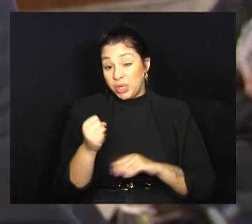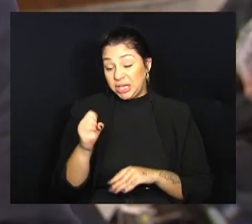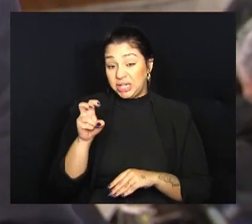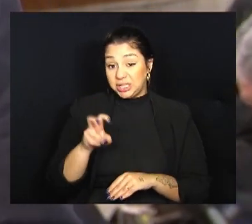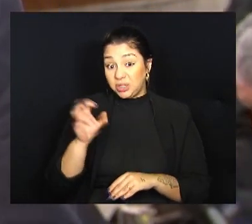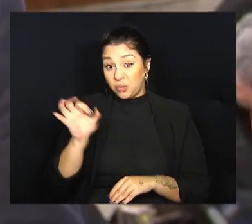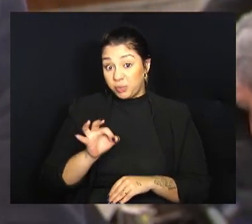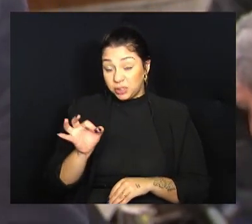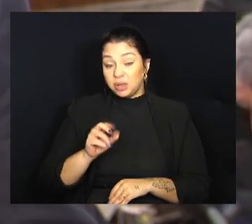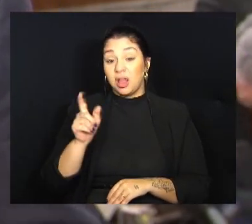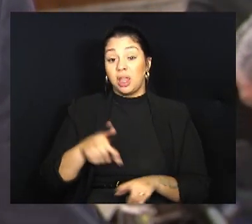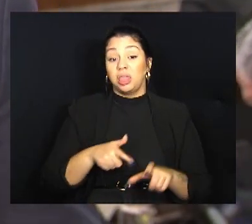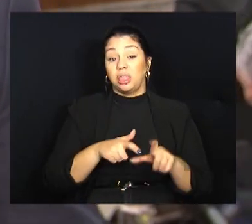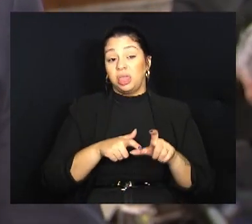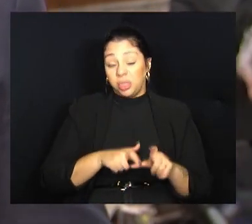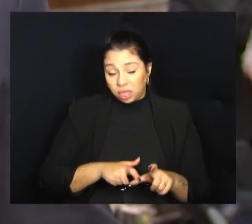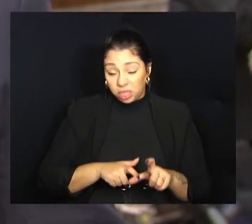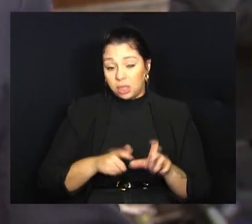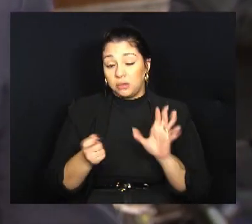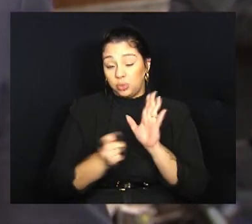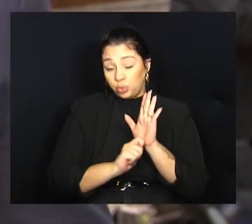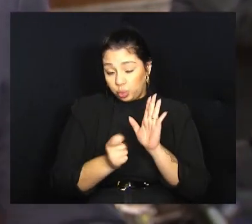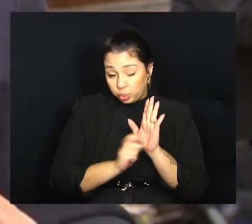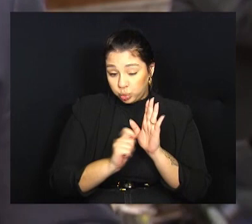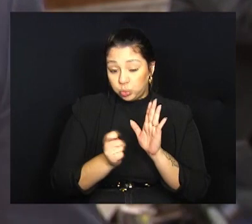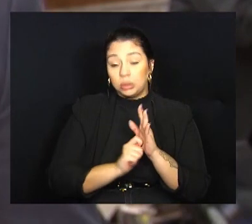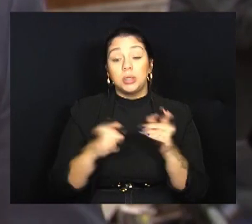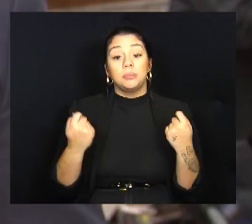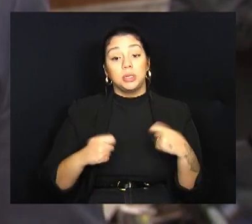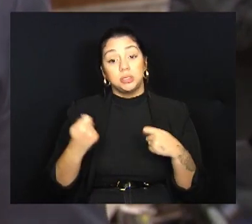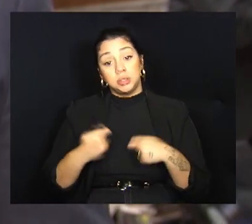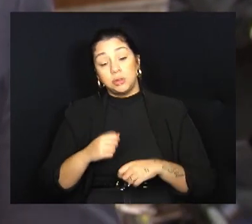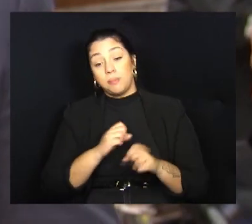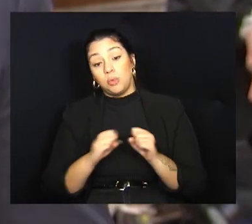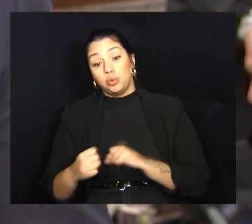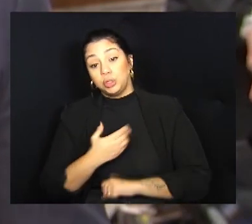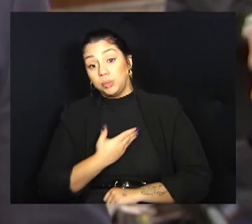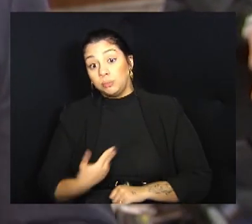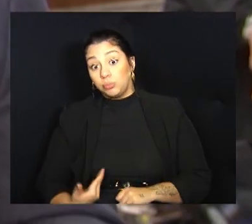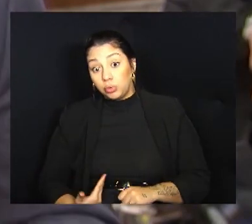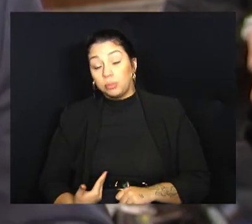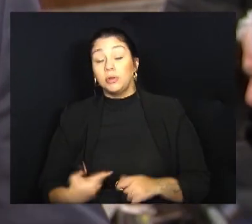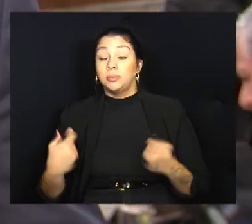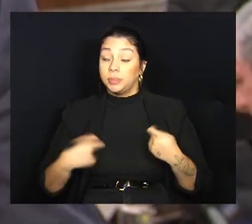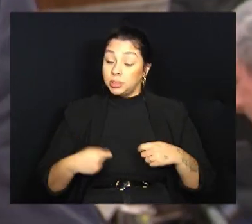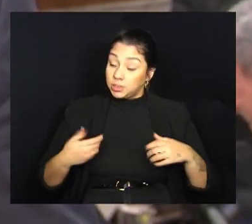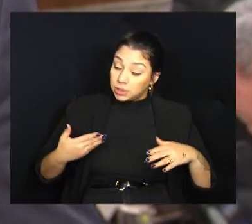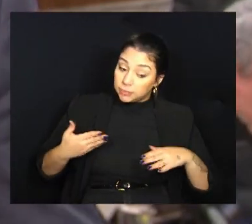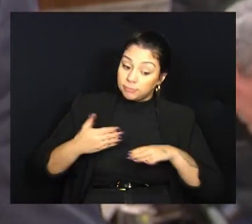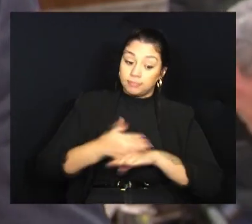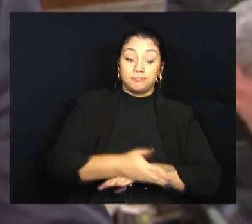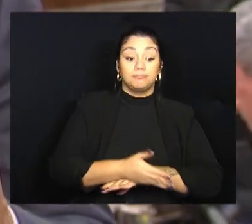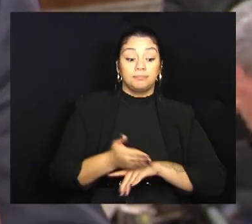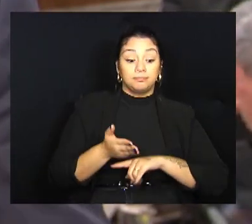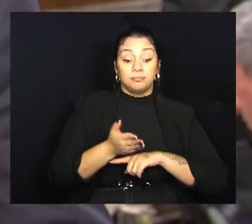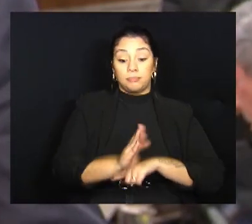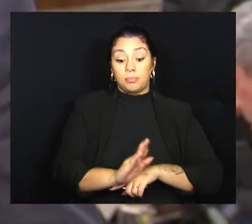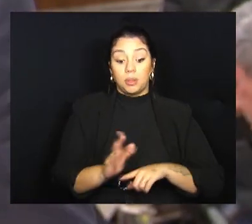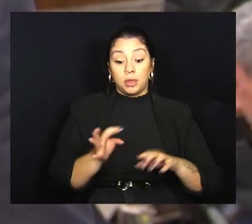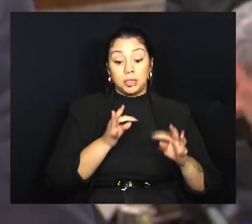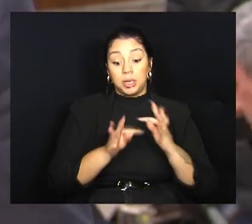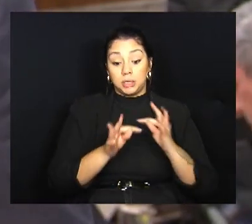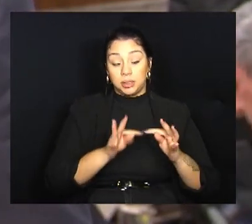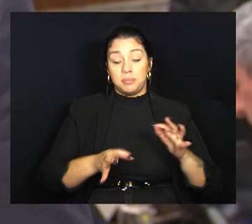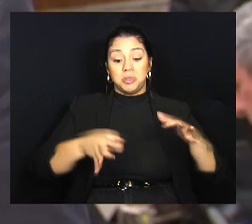são dependentes químicas e precisam que o Estado, que o poder público venha a intervir e oferecer assim um tratamento